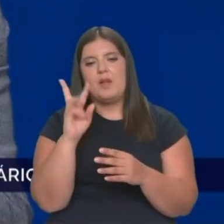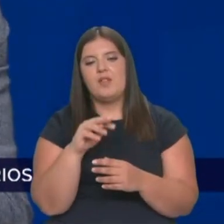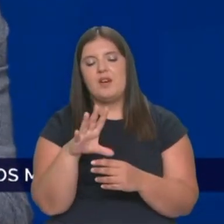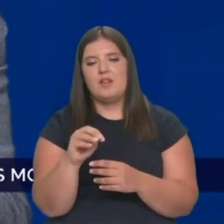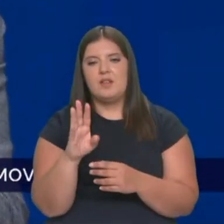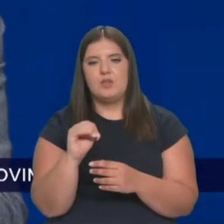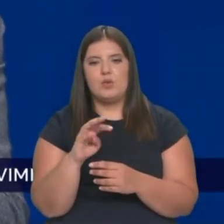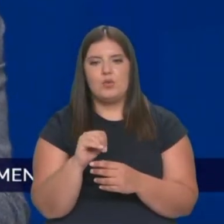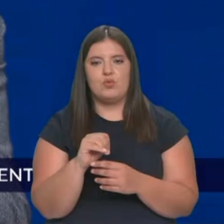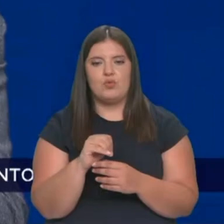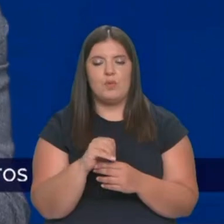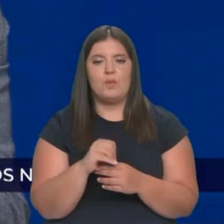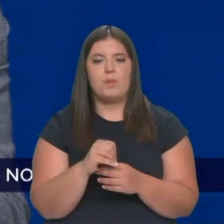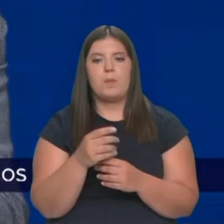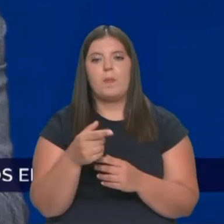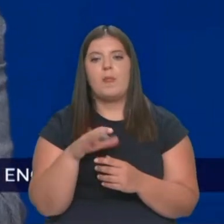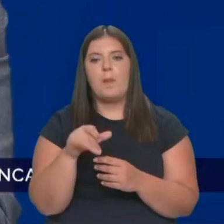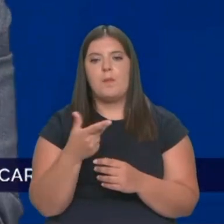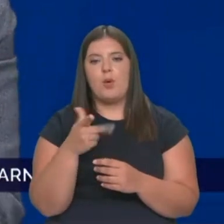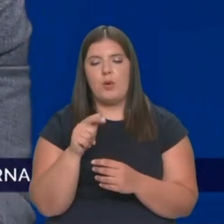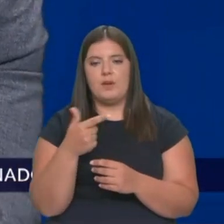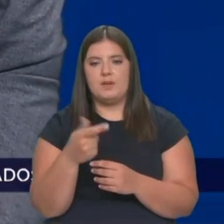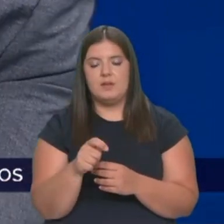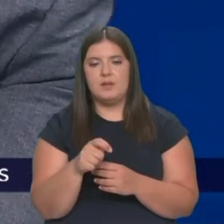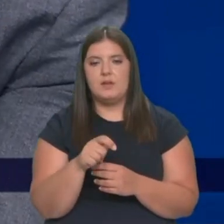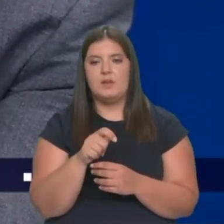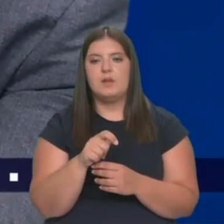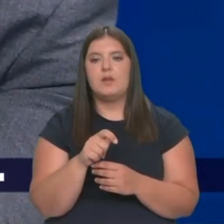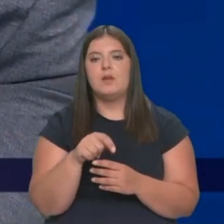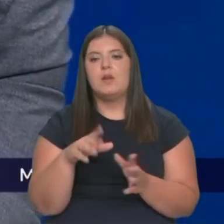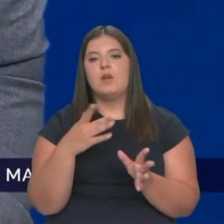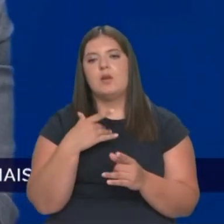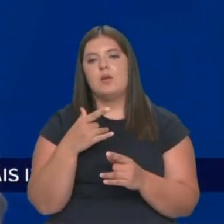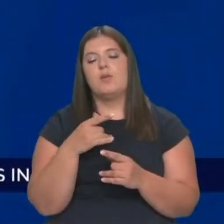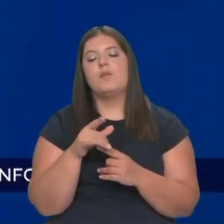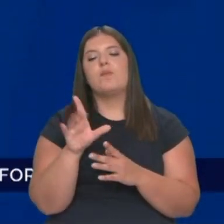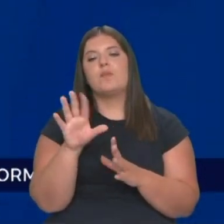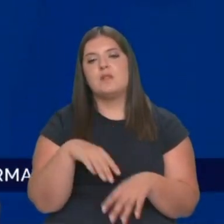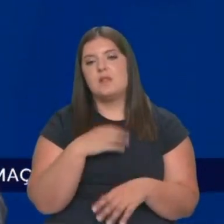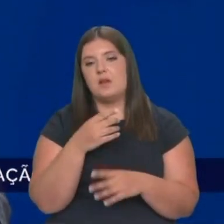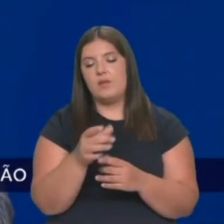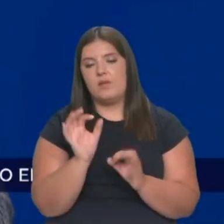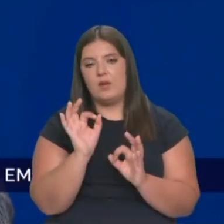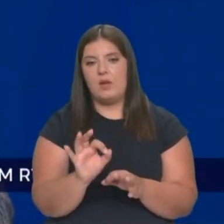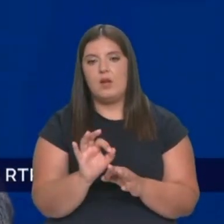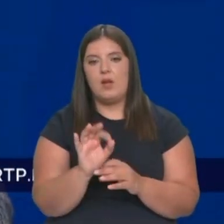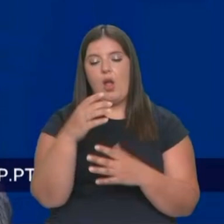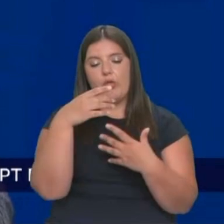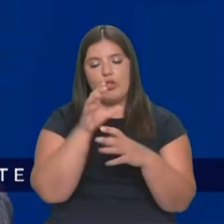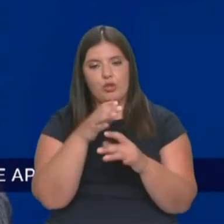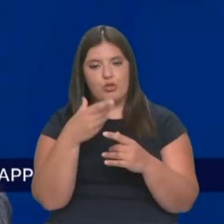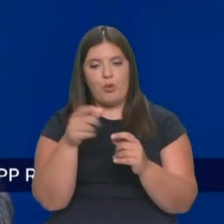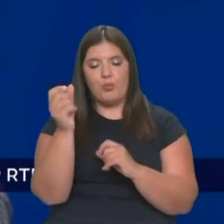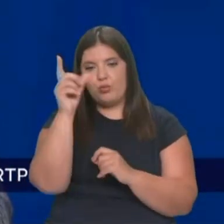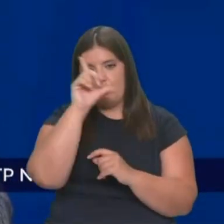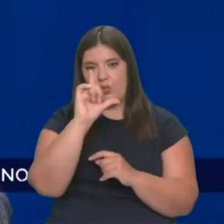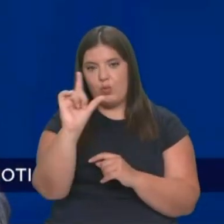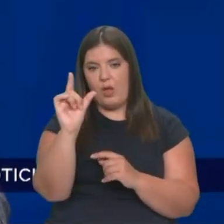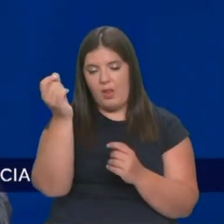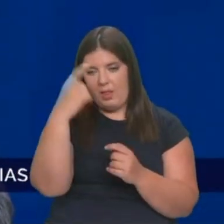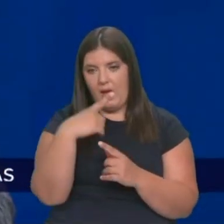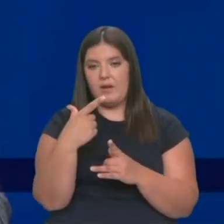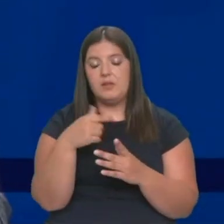Miguel, as sugestões. Chama-se POET, quer dizer Paranal Solar Expresso Telescope. É um telescópio solar made in